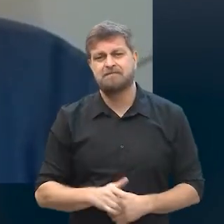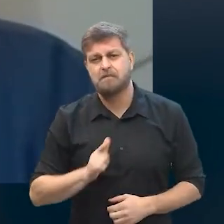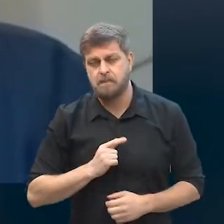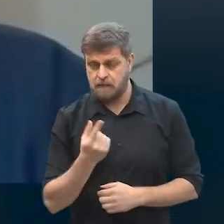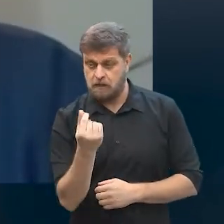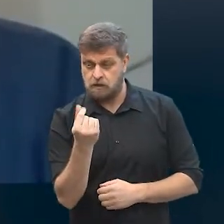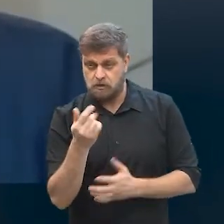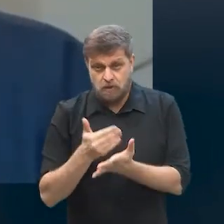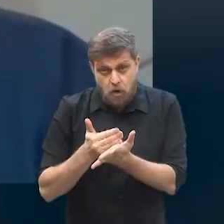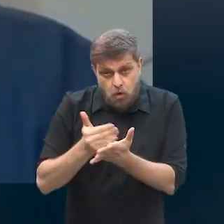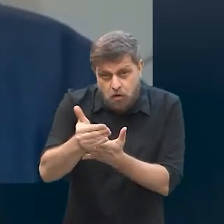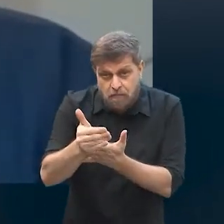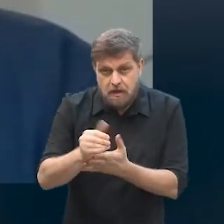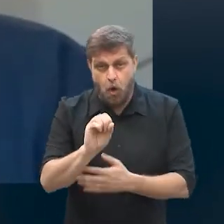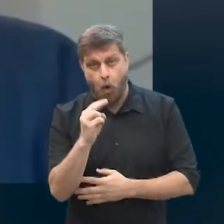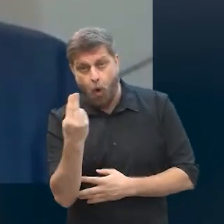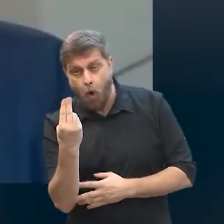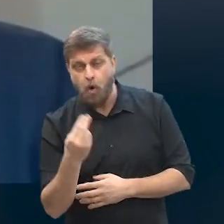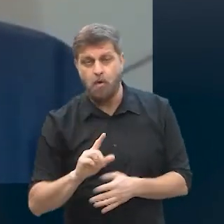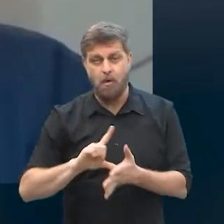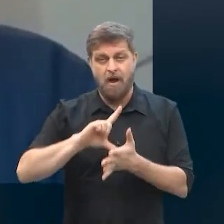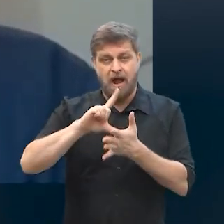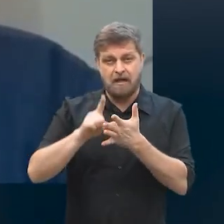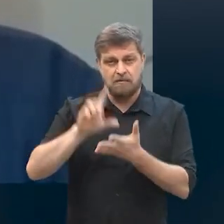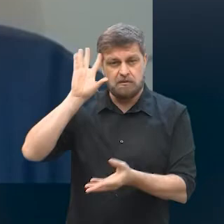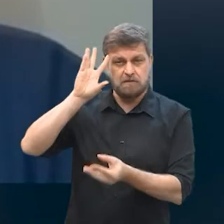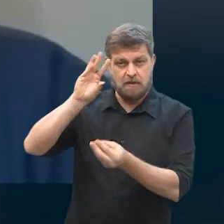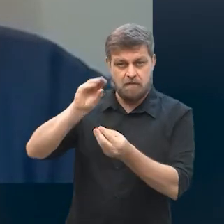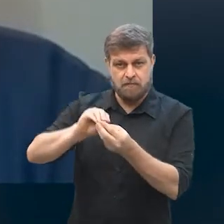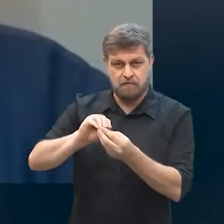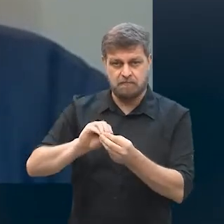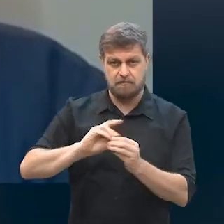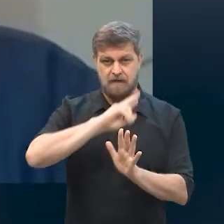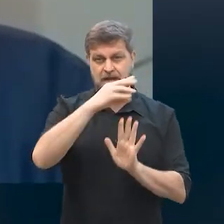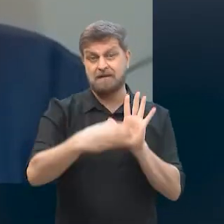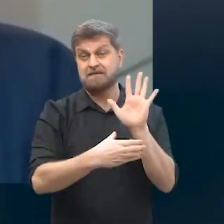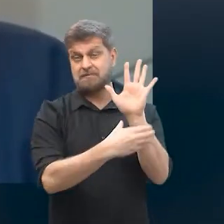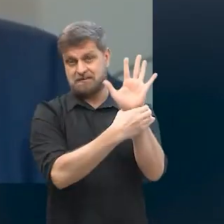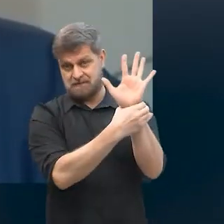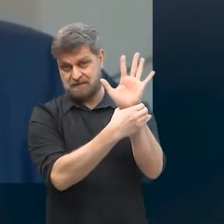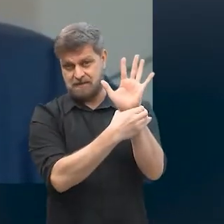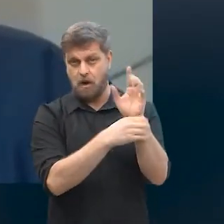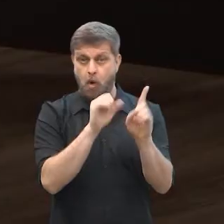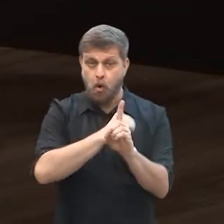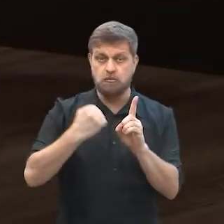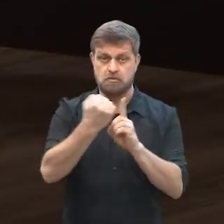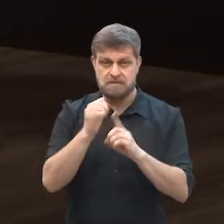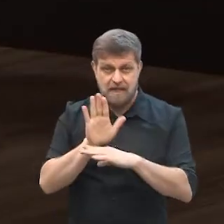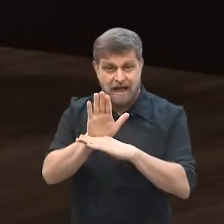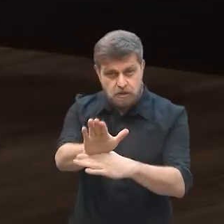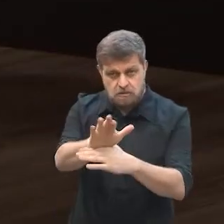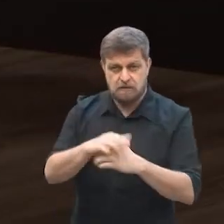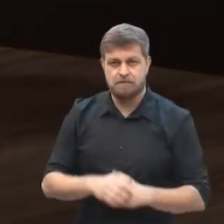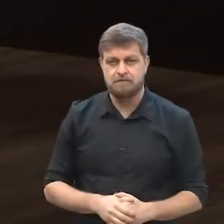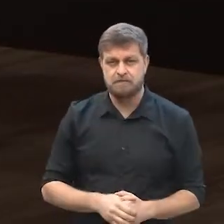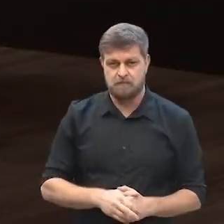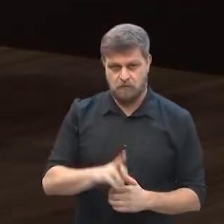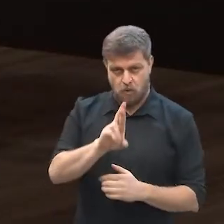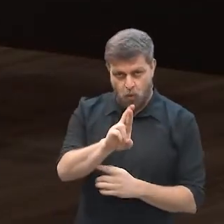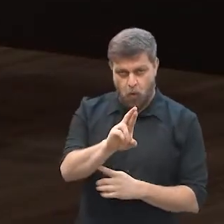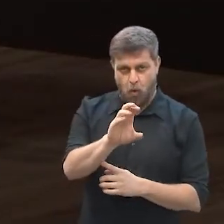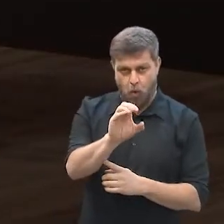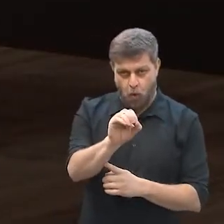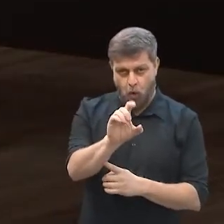inicialmente financeiros, sejam resultados no que diz respeito à sustentabilidade ambiental ou social. Olha só, o Rodrigo, que a